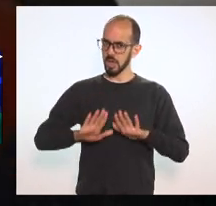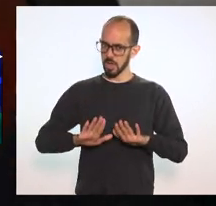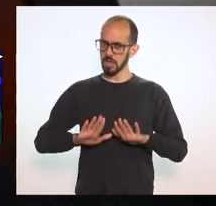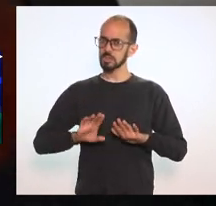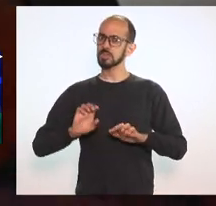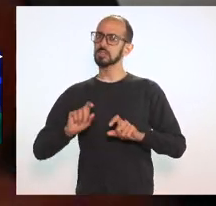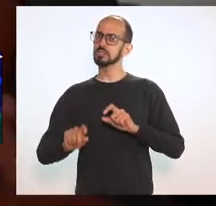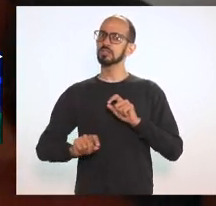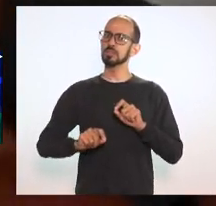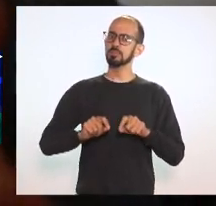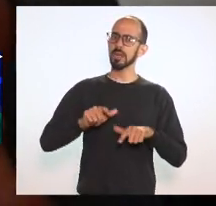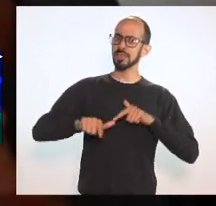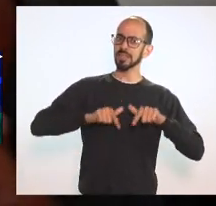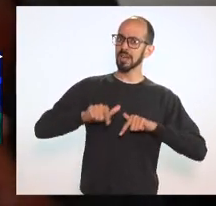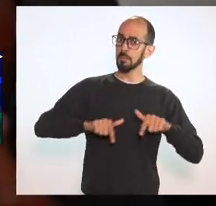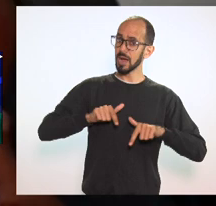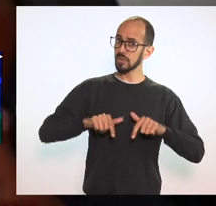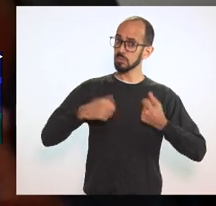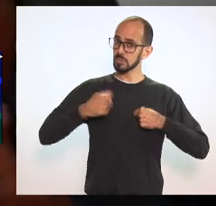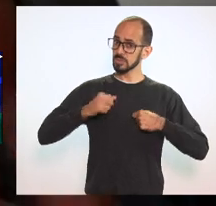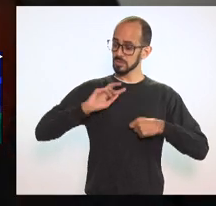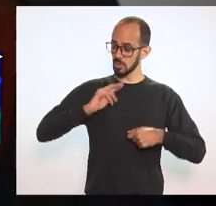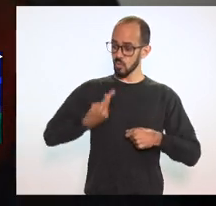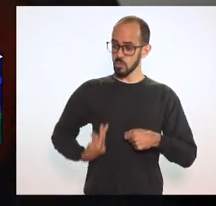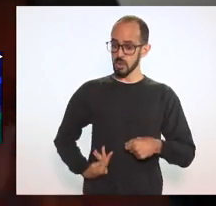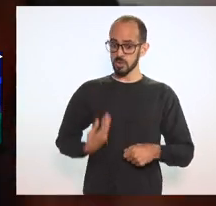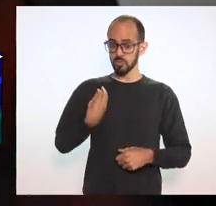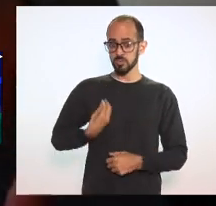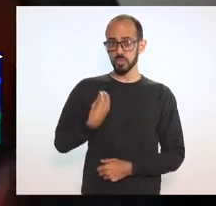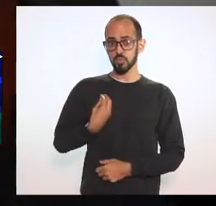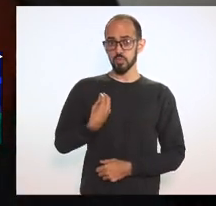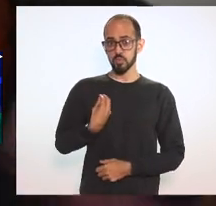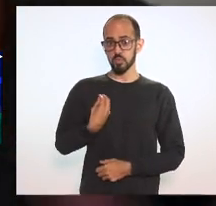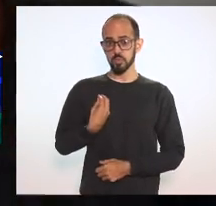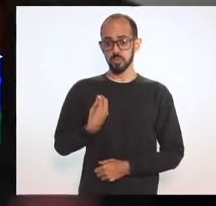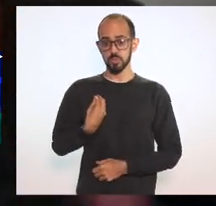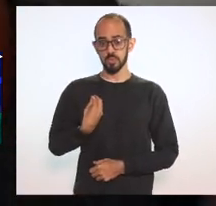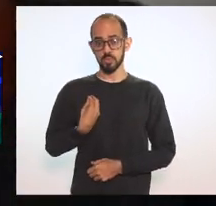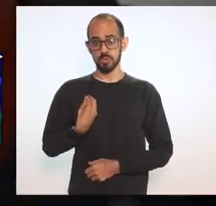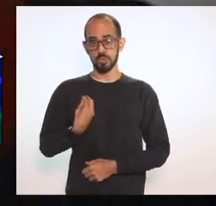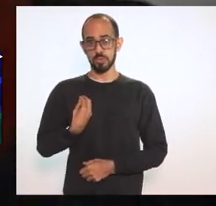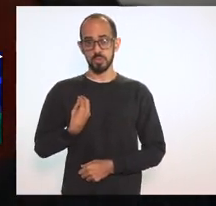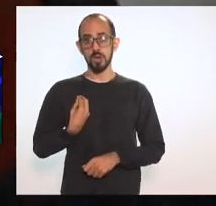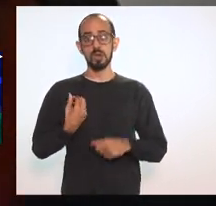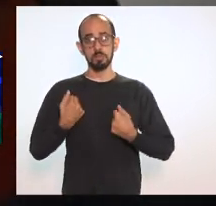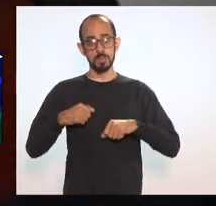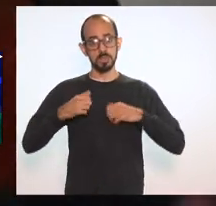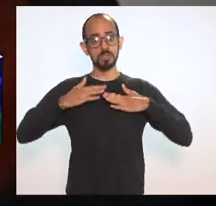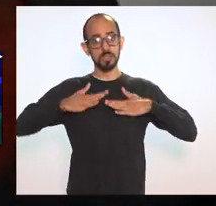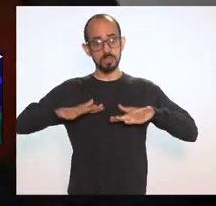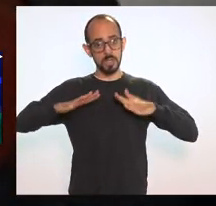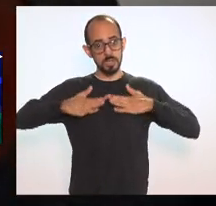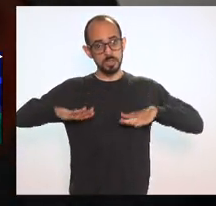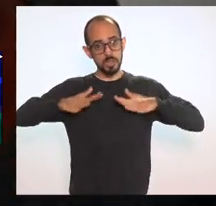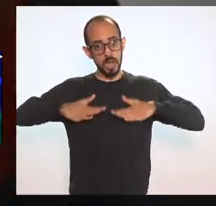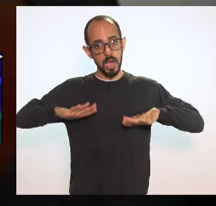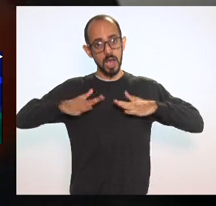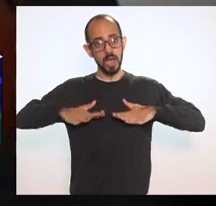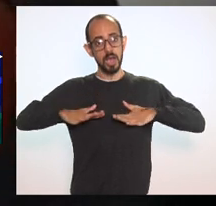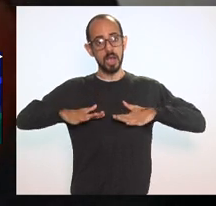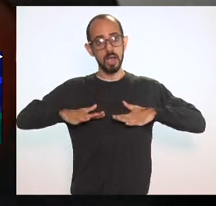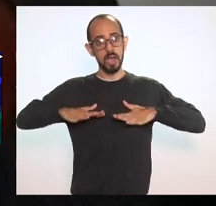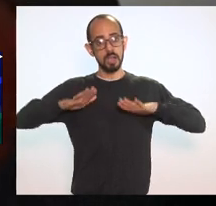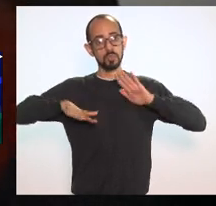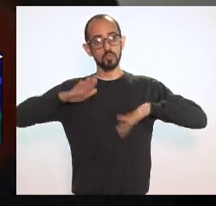ter trabalho para ter renda tem que ter ser humano tem que ficar o ser humano e o ser humano está sempre destrancado eu